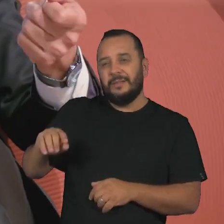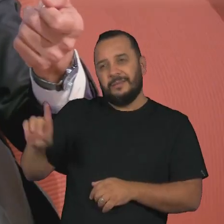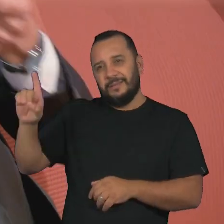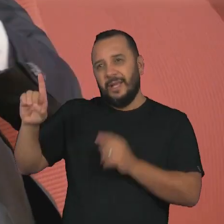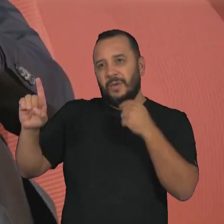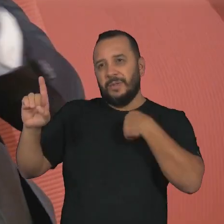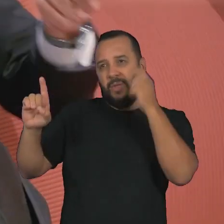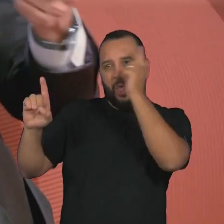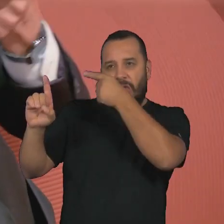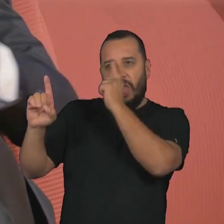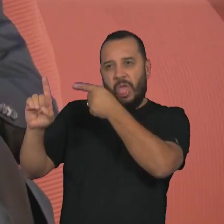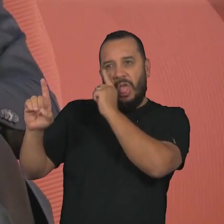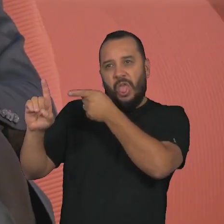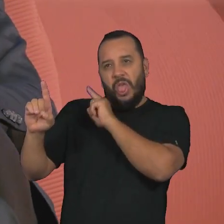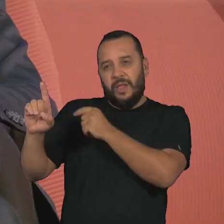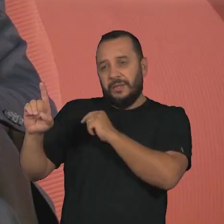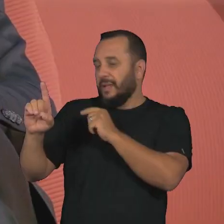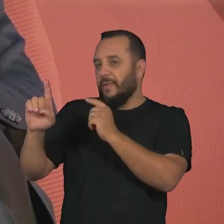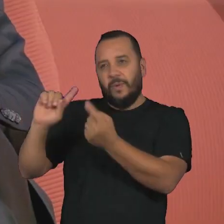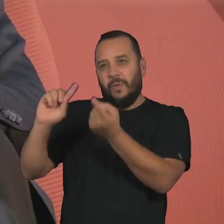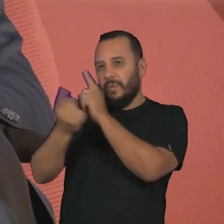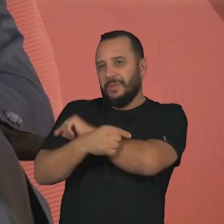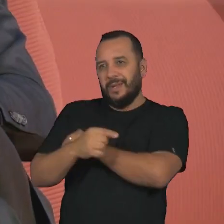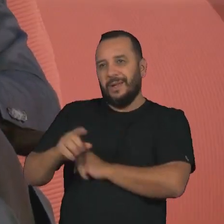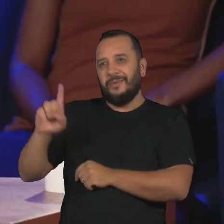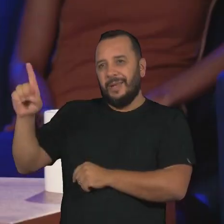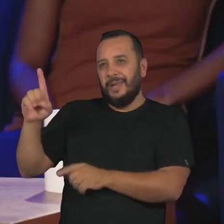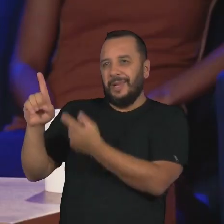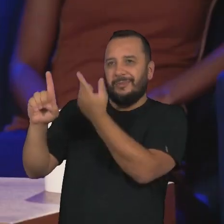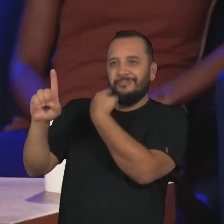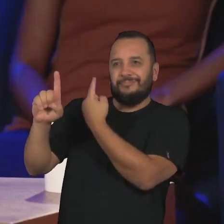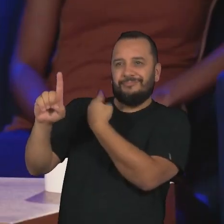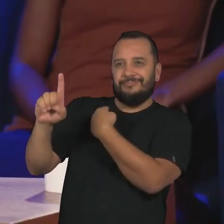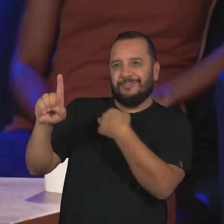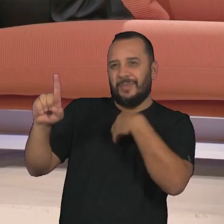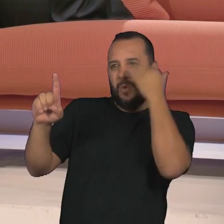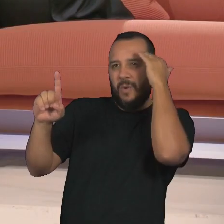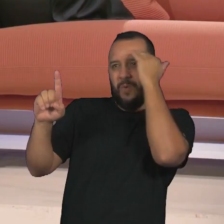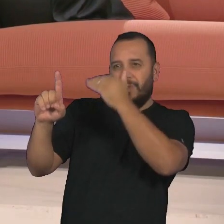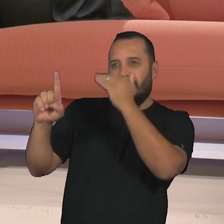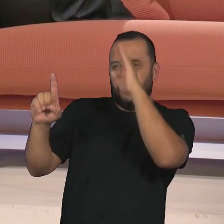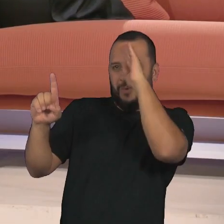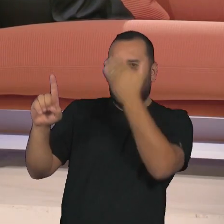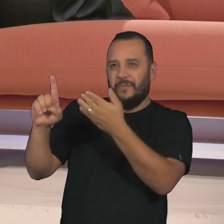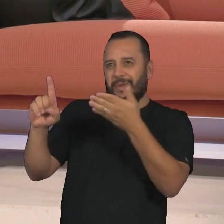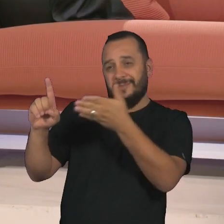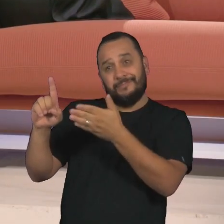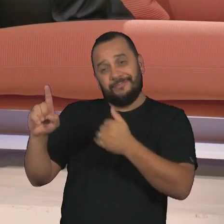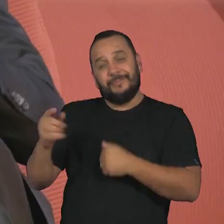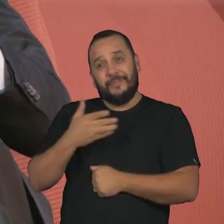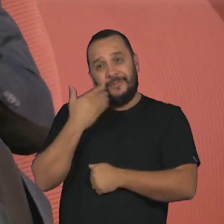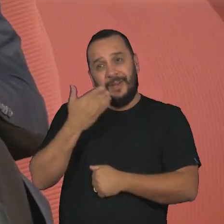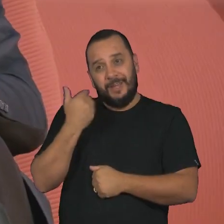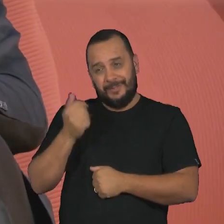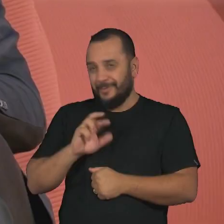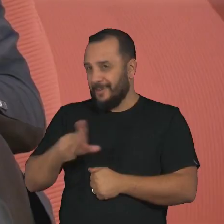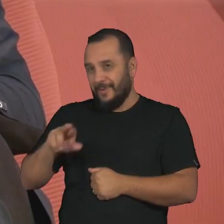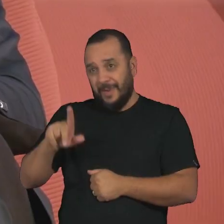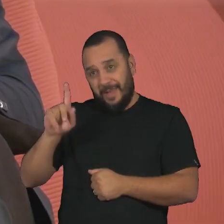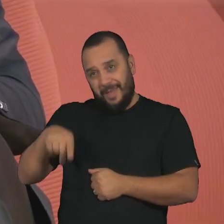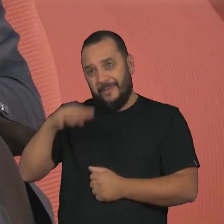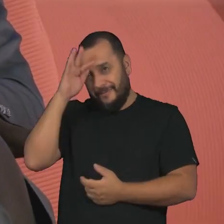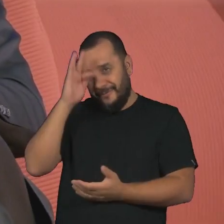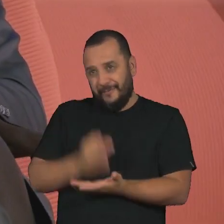você troca de lugar, né? E confia, né? E confia, né? É duro, não é, enfim, mas é libertador,